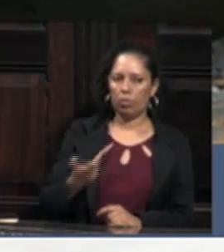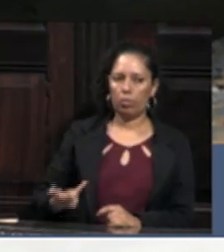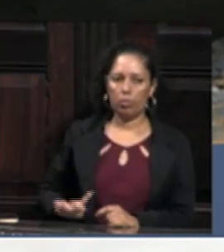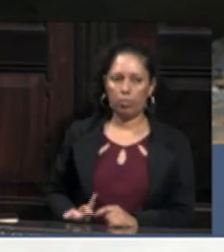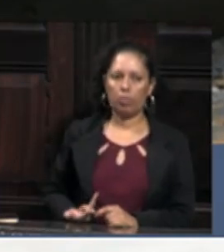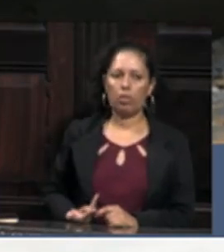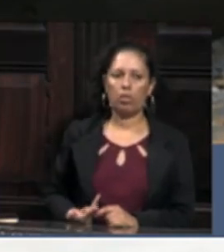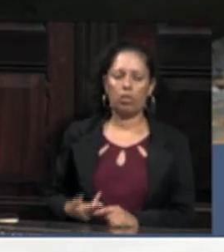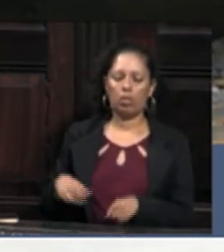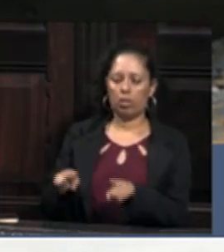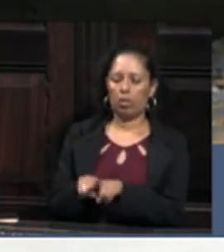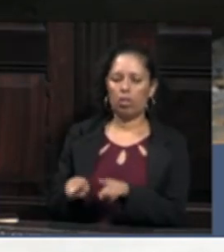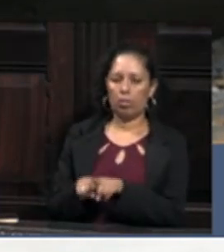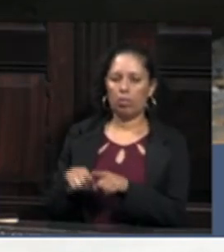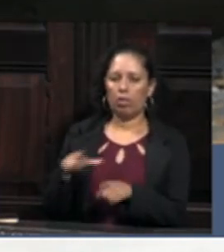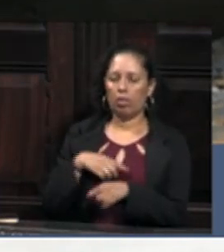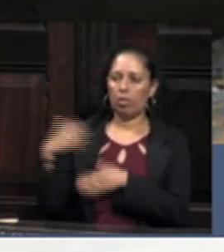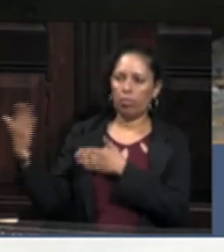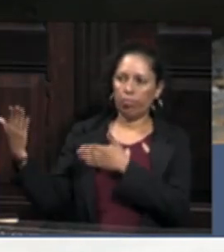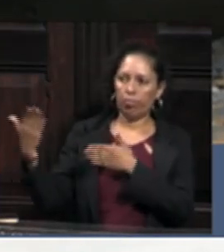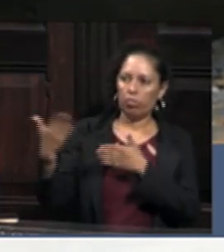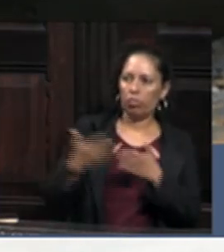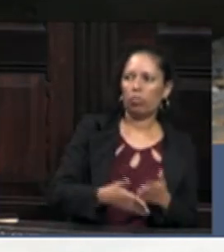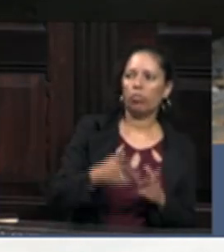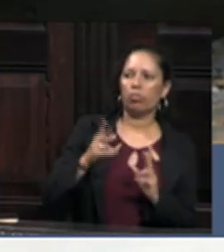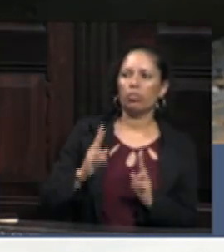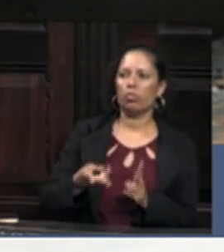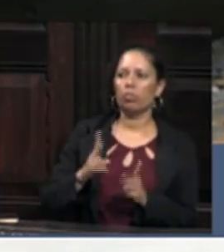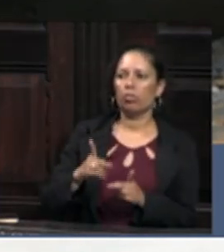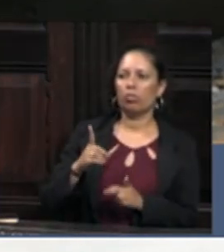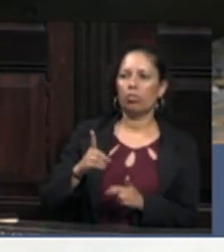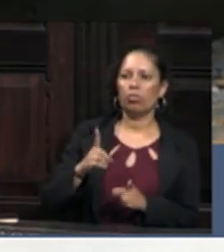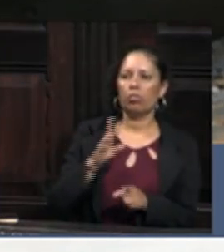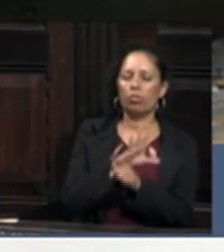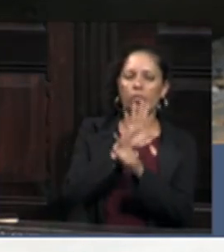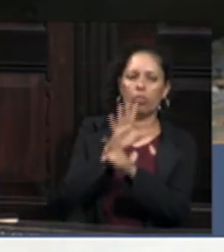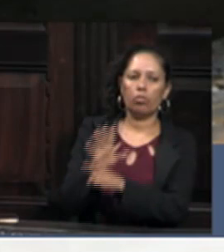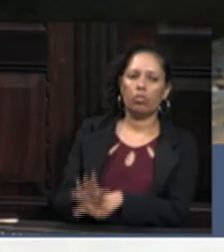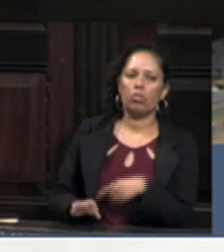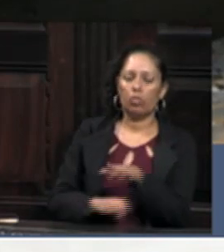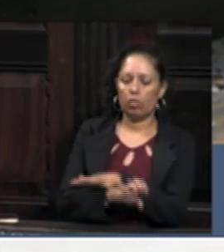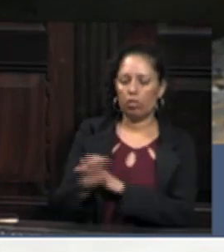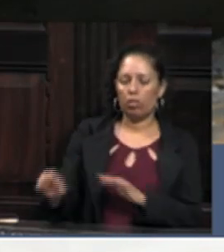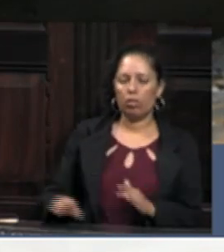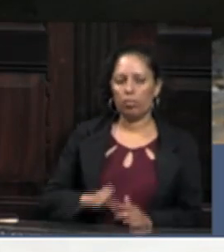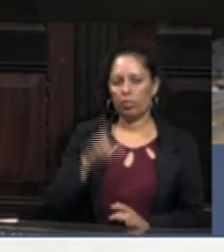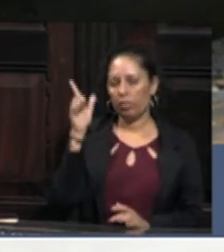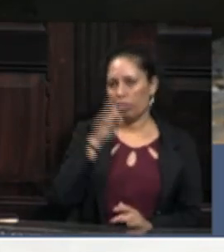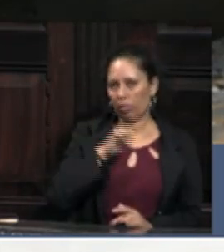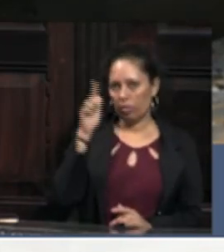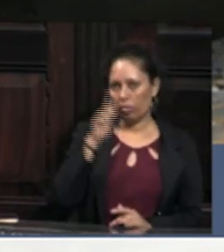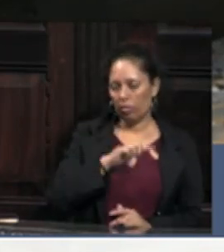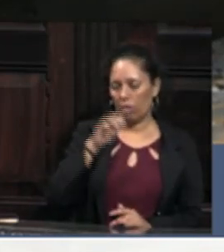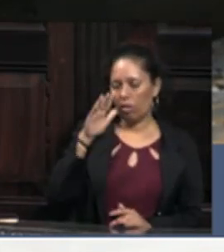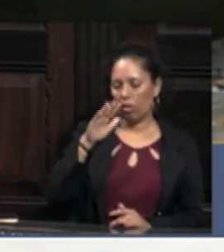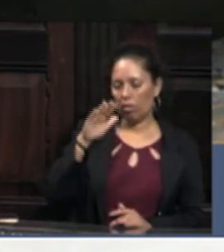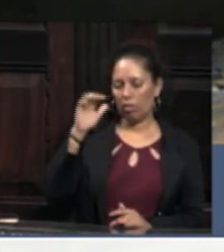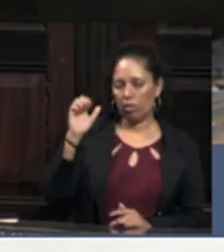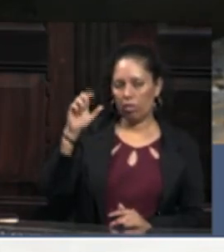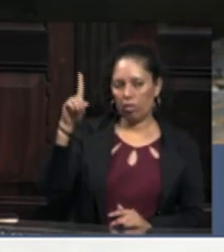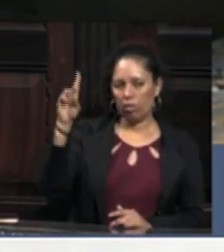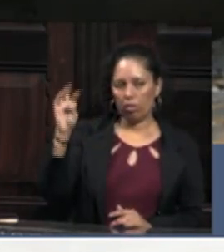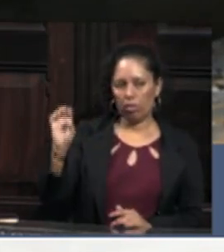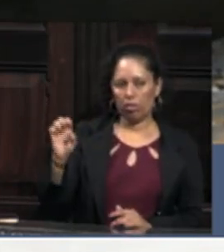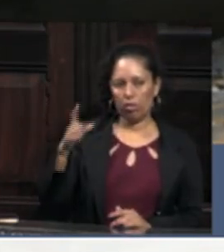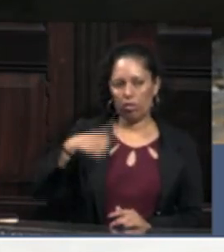tem participado aqui, efetivamente, da defesa da SEDAI pública e indivisível, estatal e indivisível. Então,